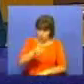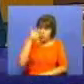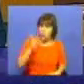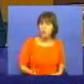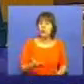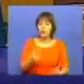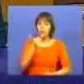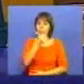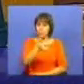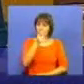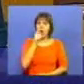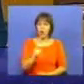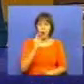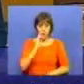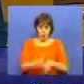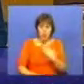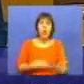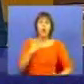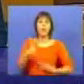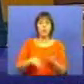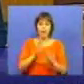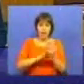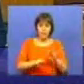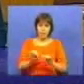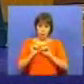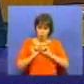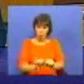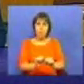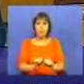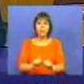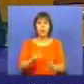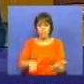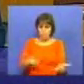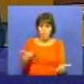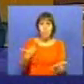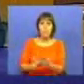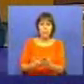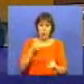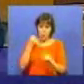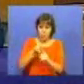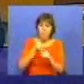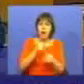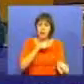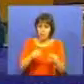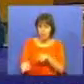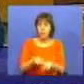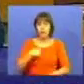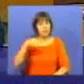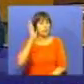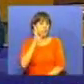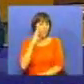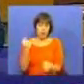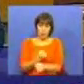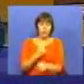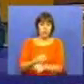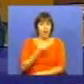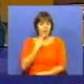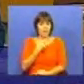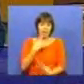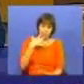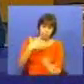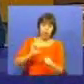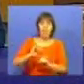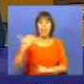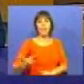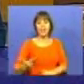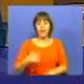justiça, o Bloco de Esquerda continuará a fazer oposição com propostas e combate político. Sabemos que o trabalho fala pelos seus